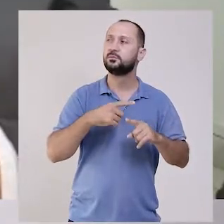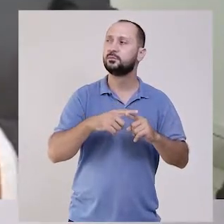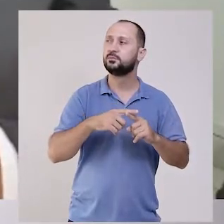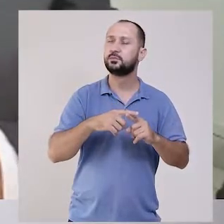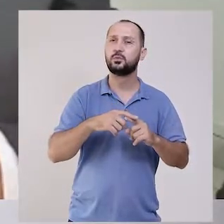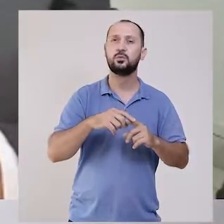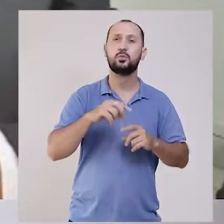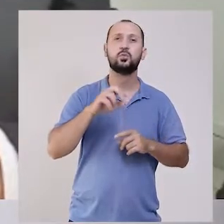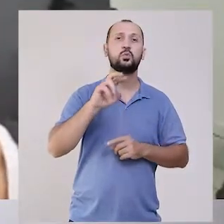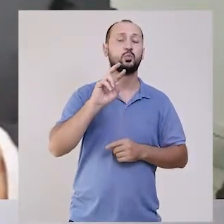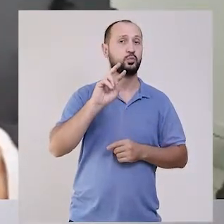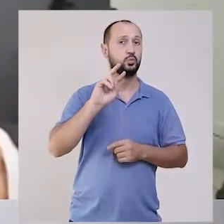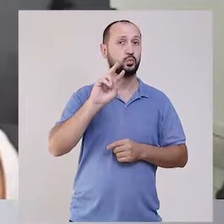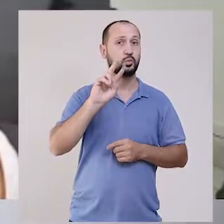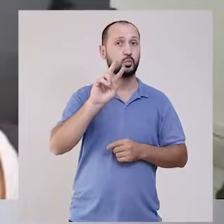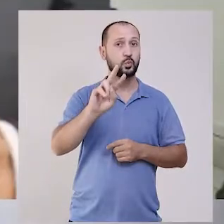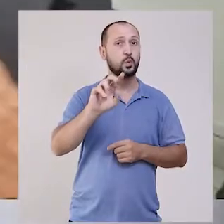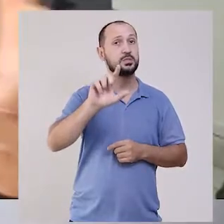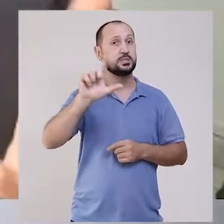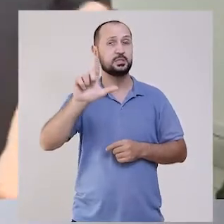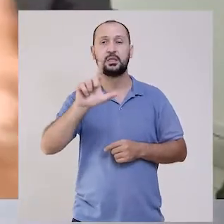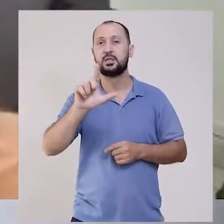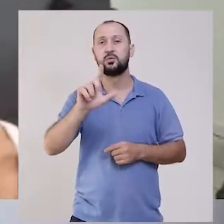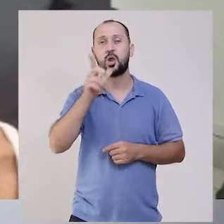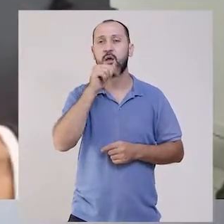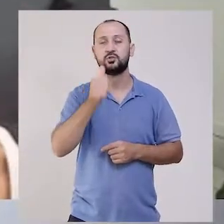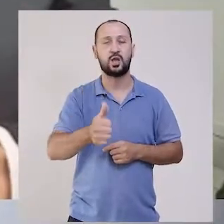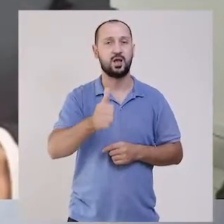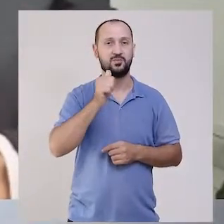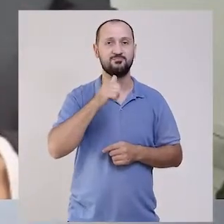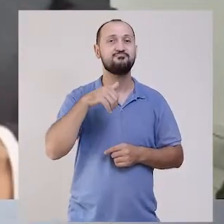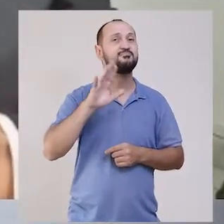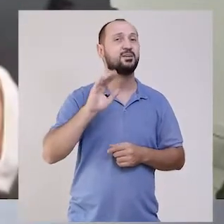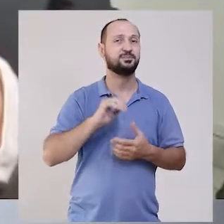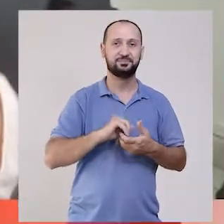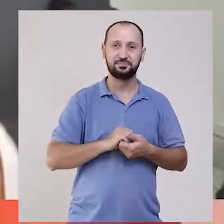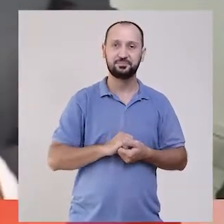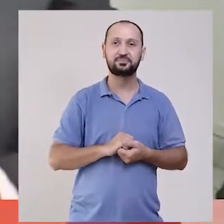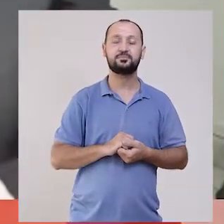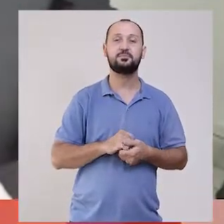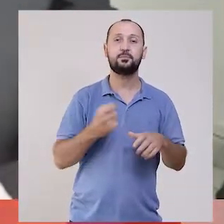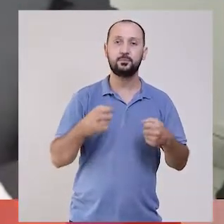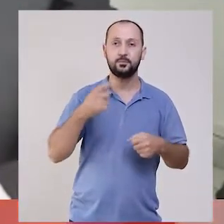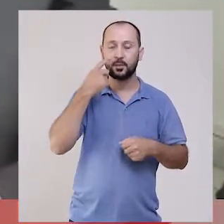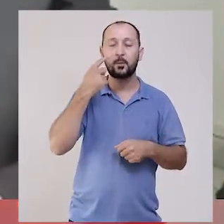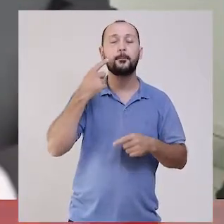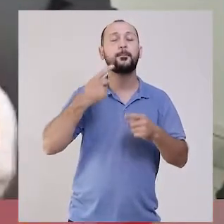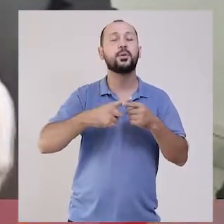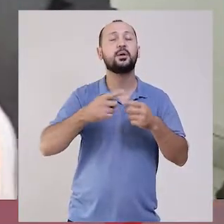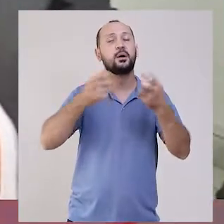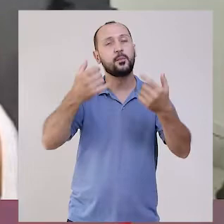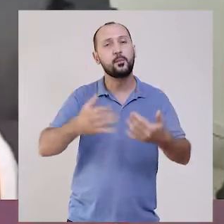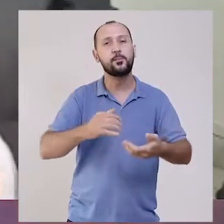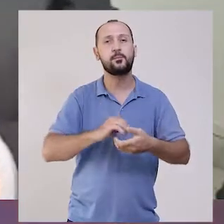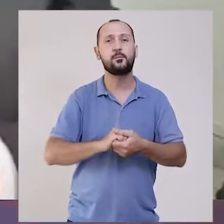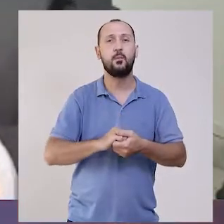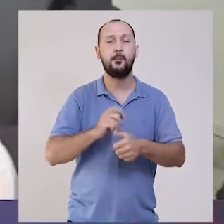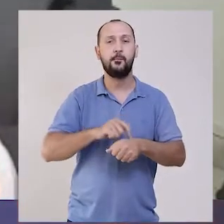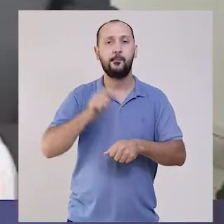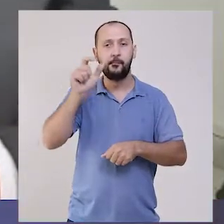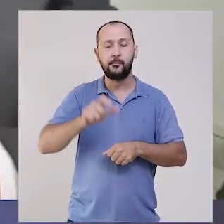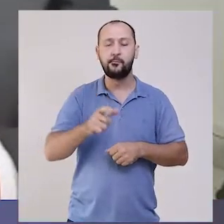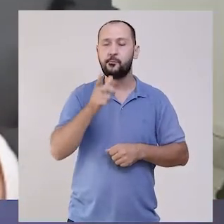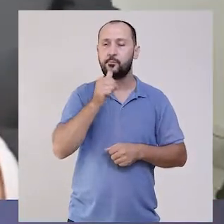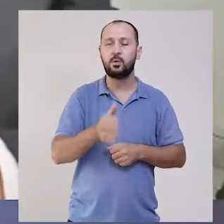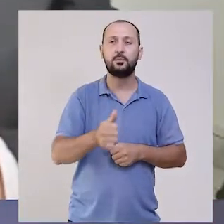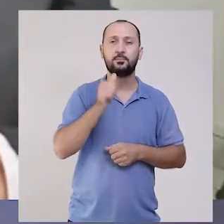3 vezes 7, 21, 2.100 ml, um pouco mais de 2 litros. Tem que ingerir bastante água. Por quê?